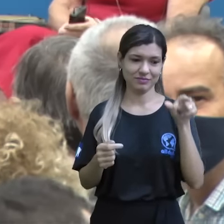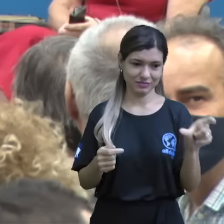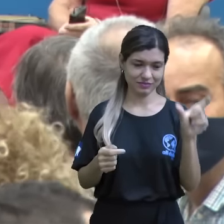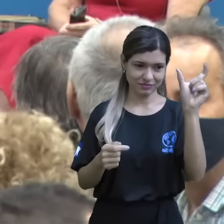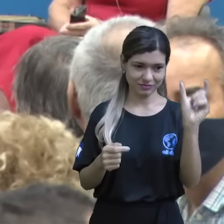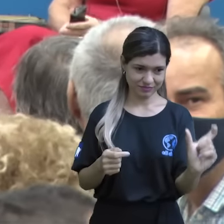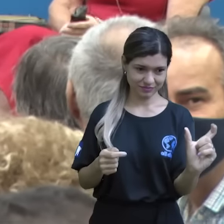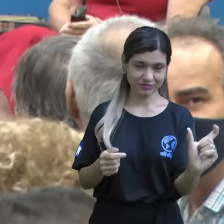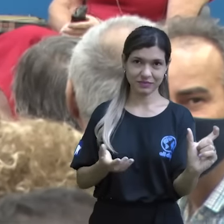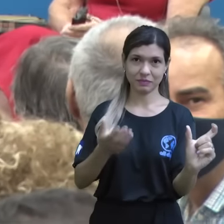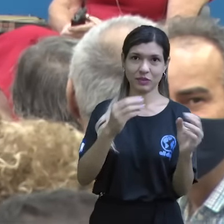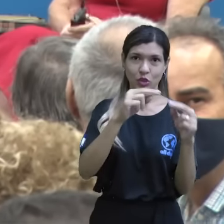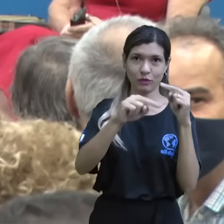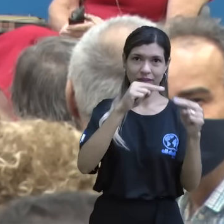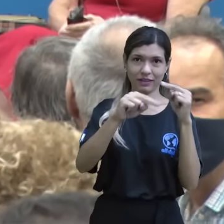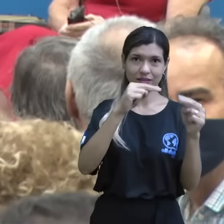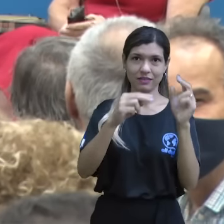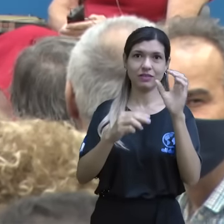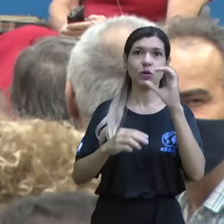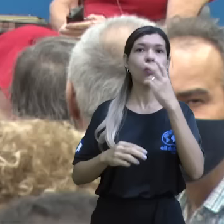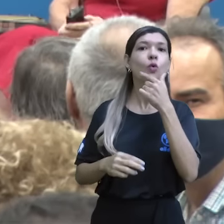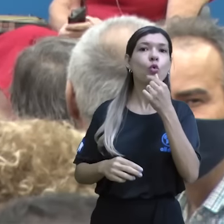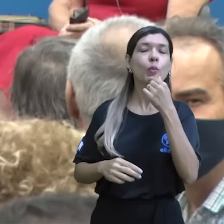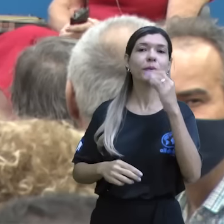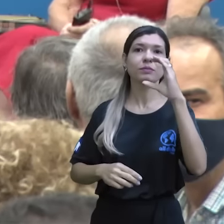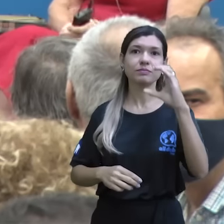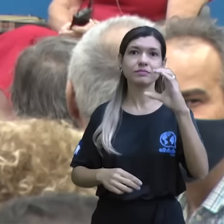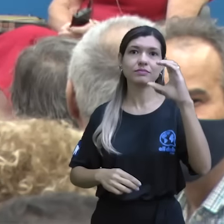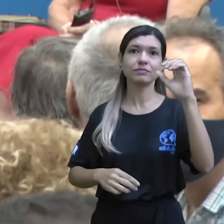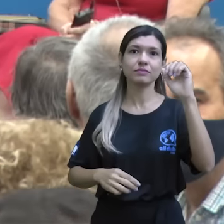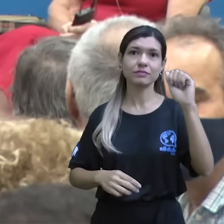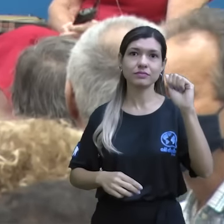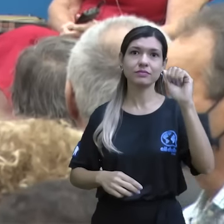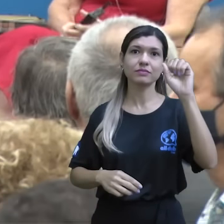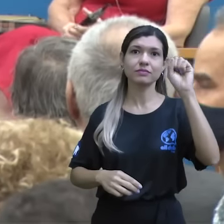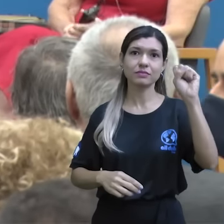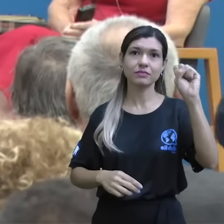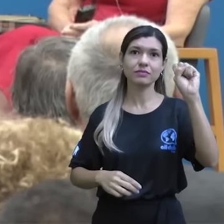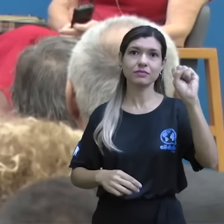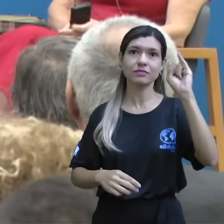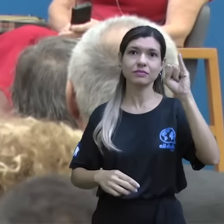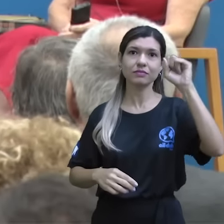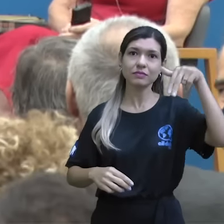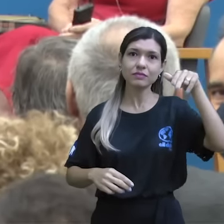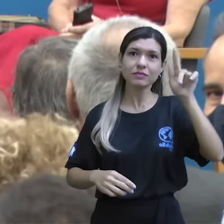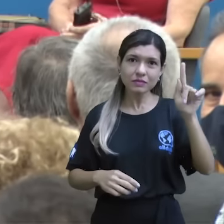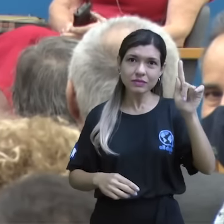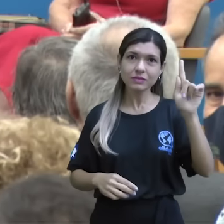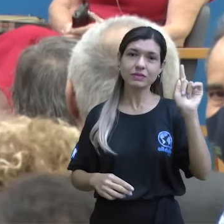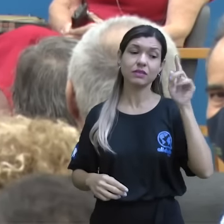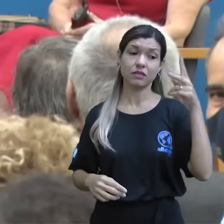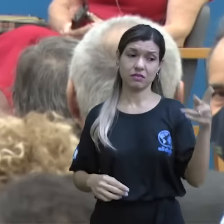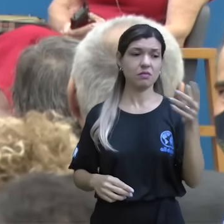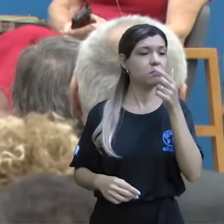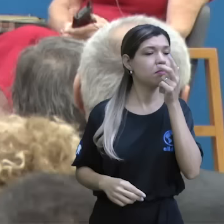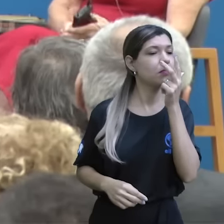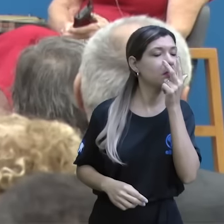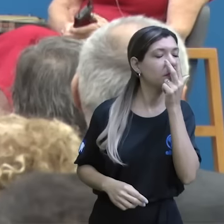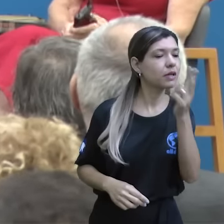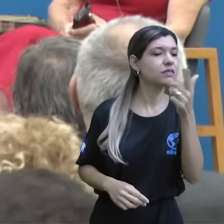seus filhos para que as mulheres cuidem. As mulheres que negras tentam abortar para se manter na